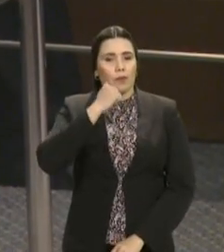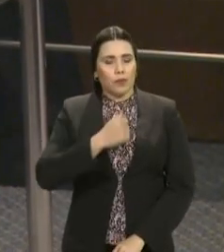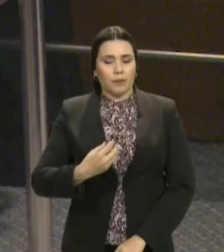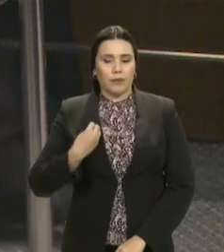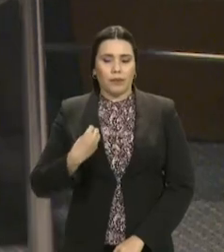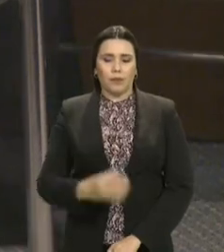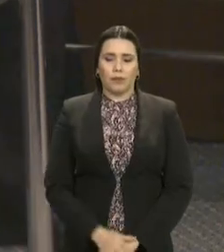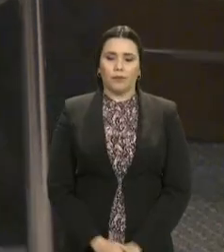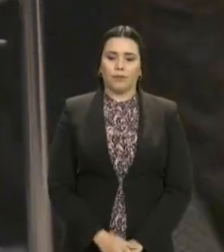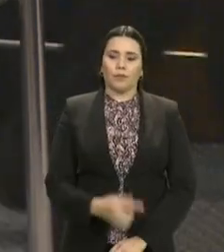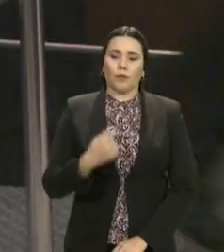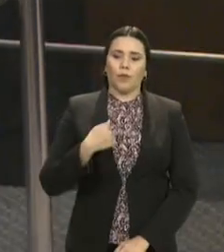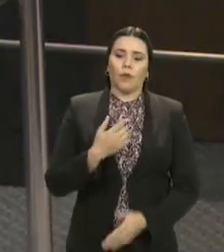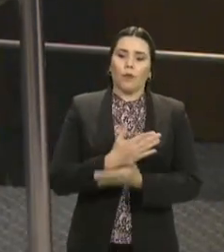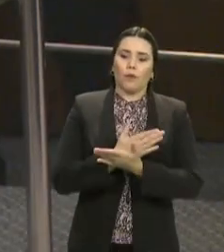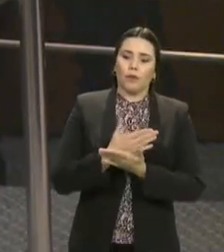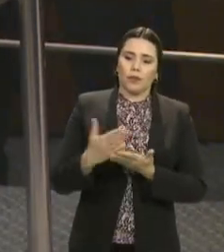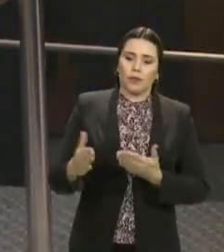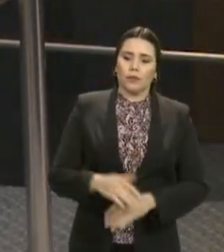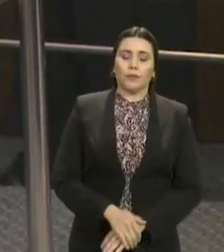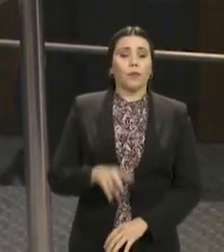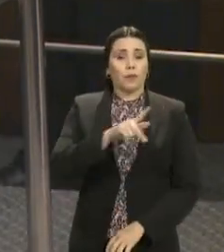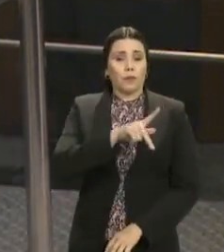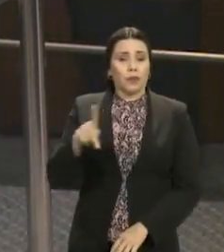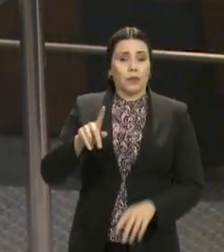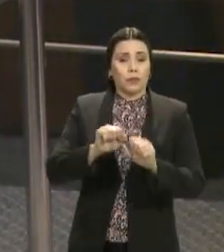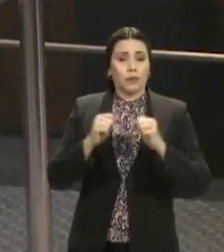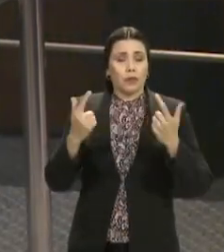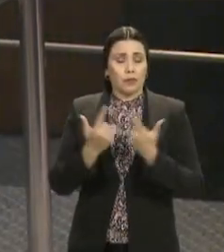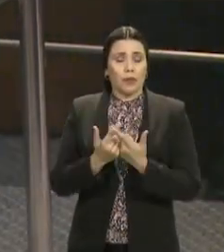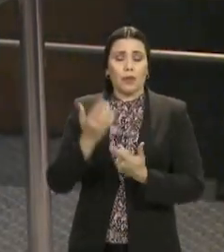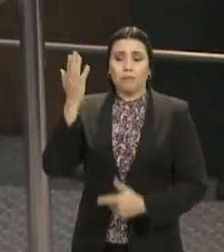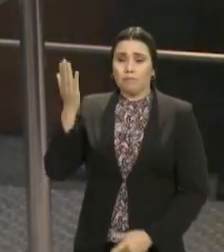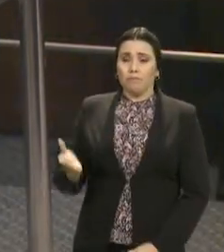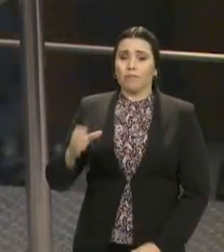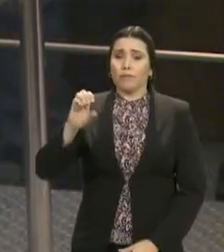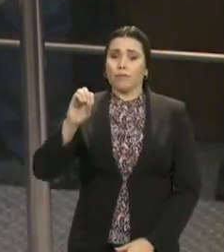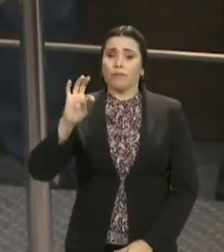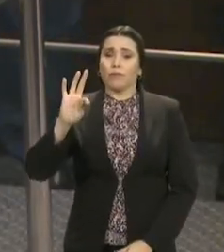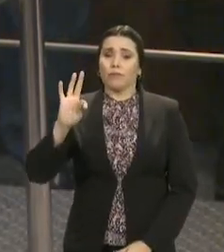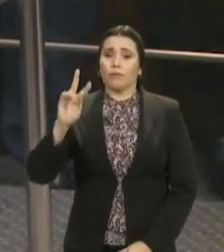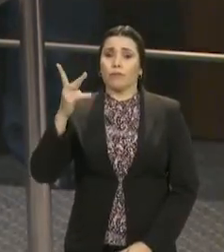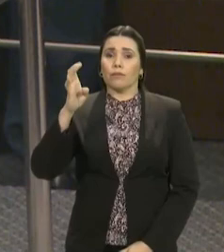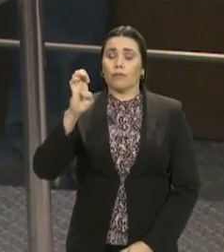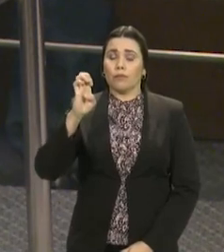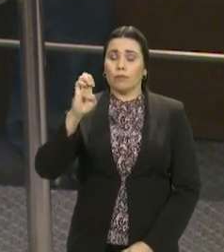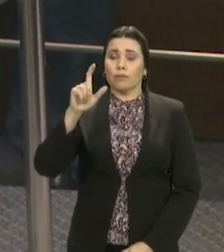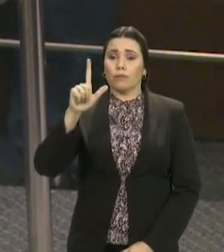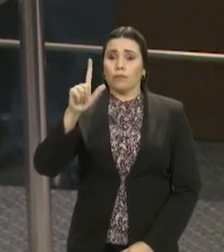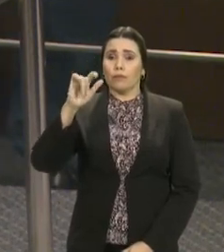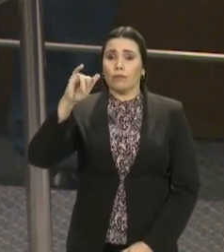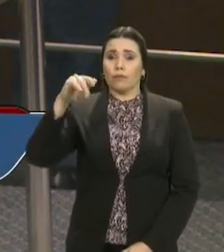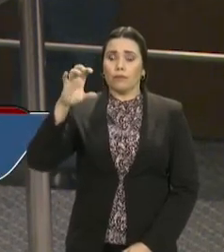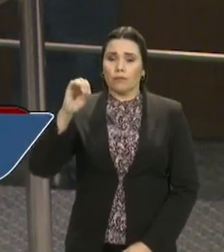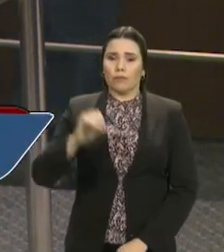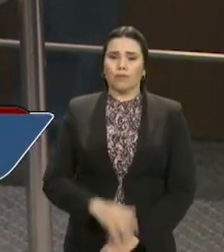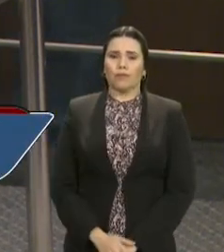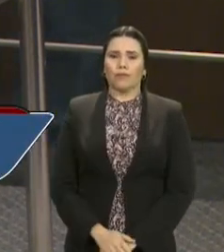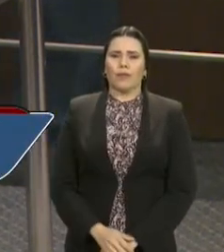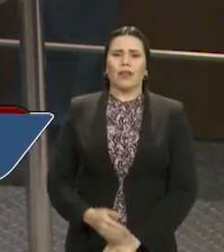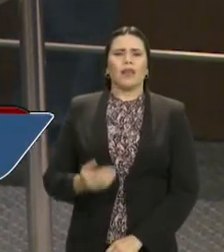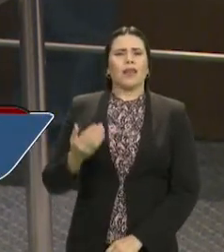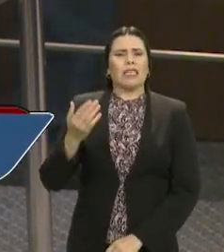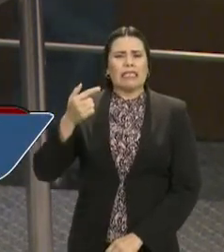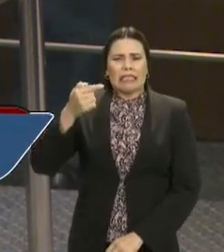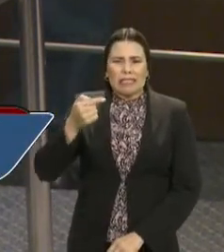Começar cumprimentando nosso presidente da Assembleia, Altelino Neto, grande parceiro nesses